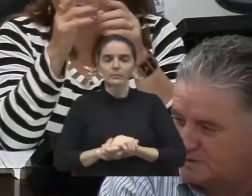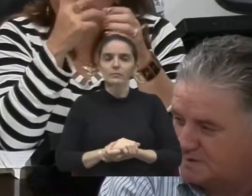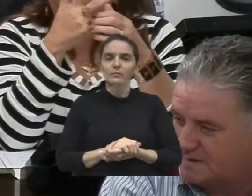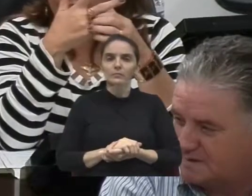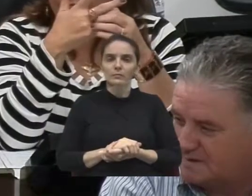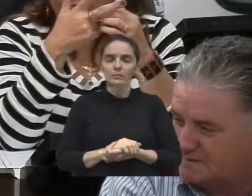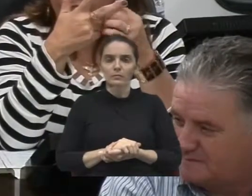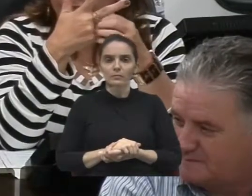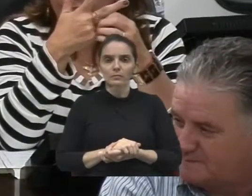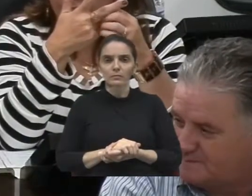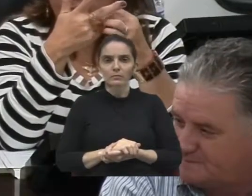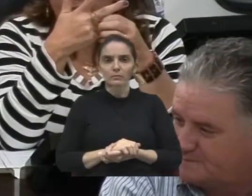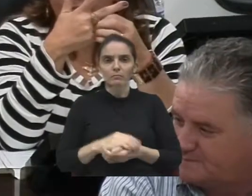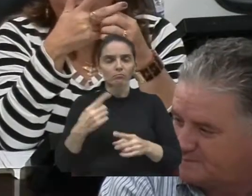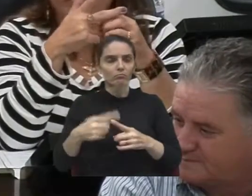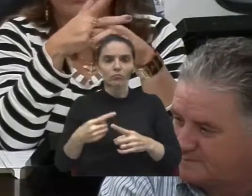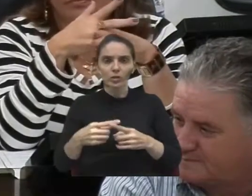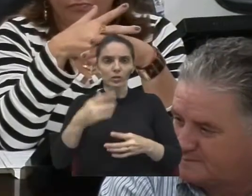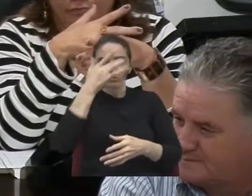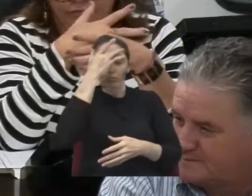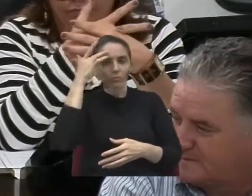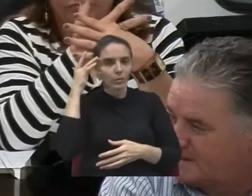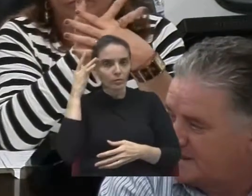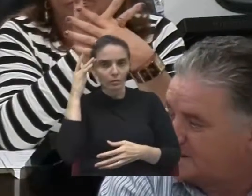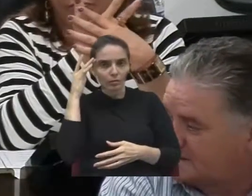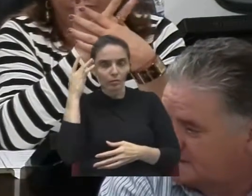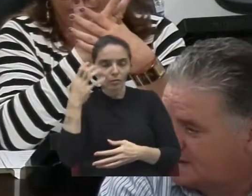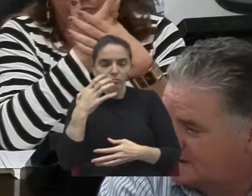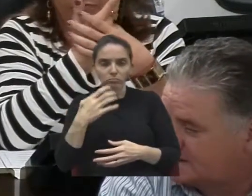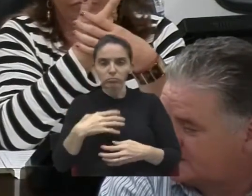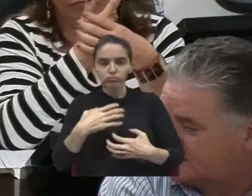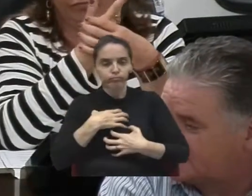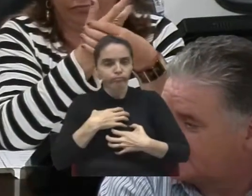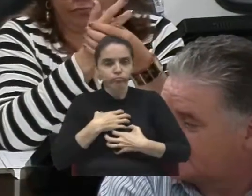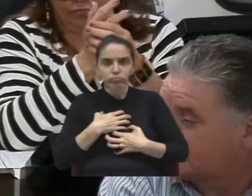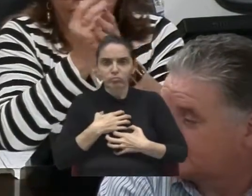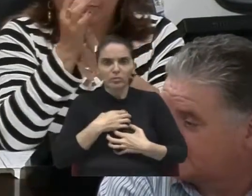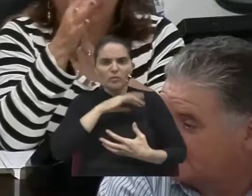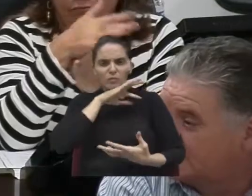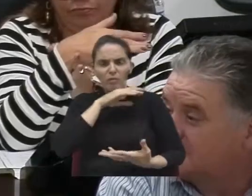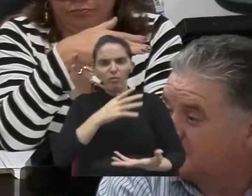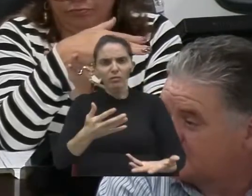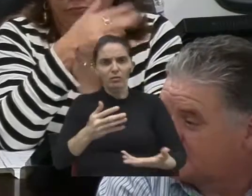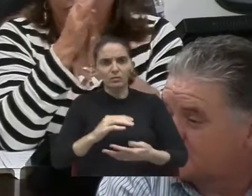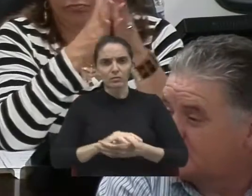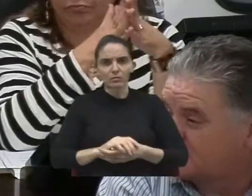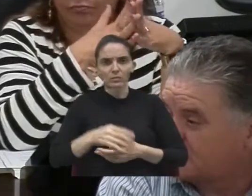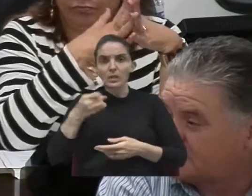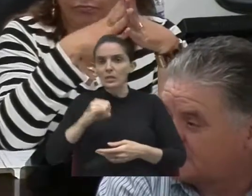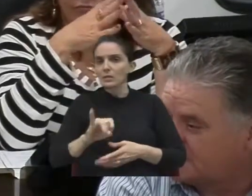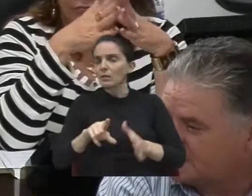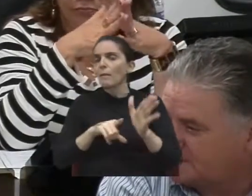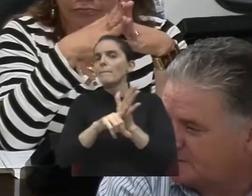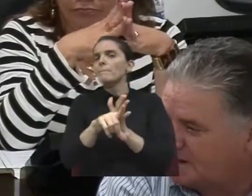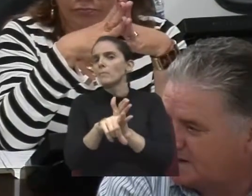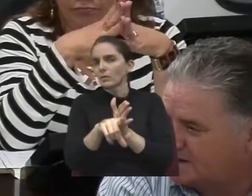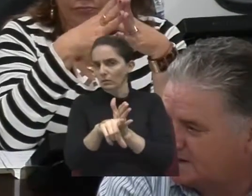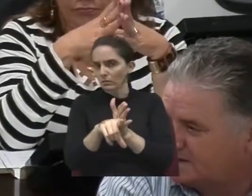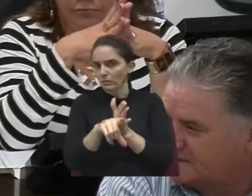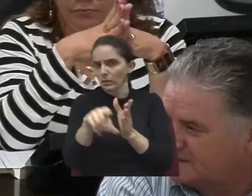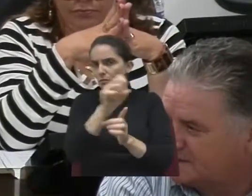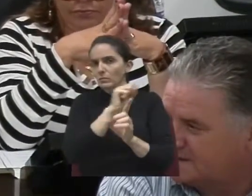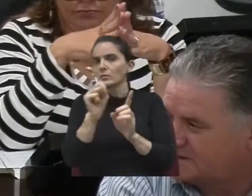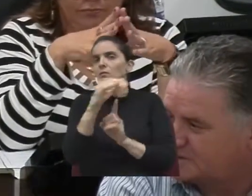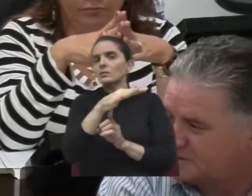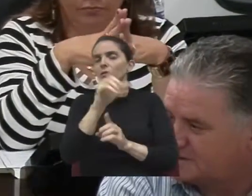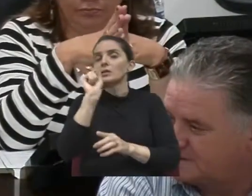por maus hábitos que nós temos. Se eu perguntarmos para a nossa sociedade, quem